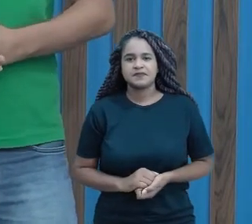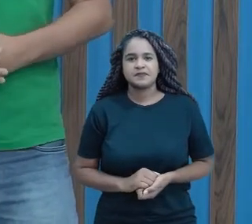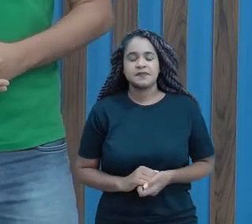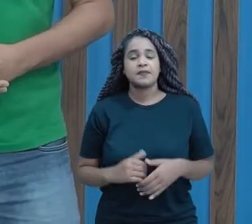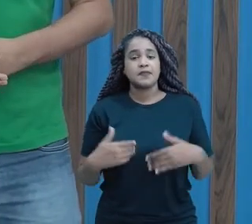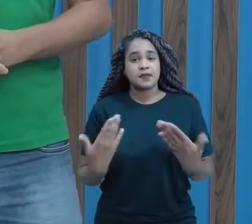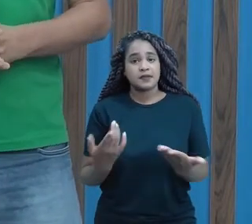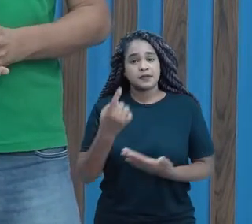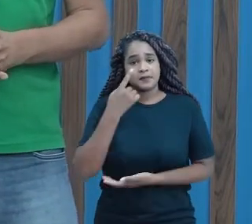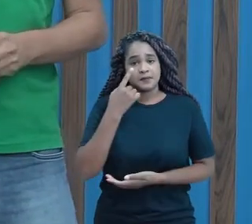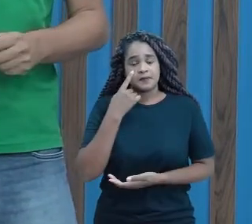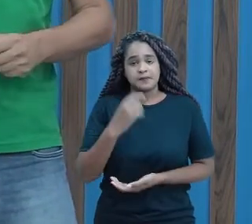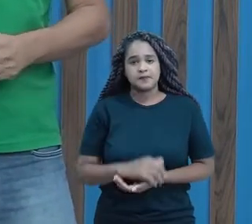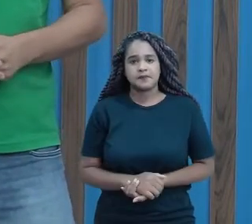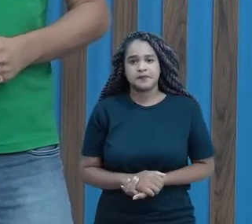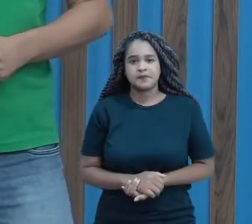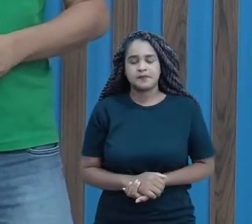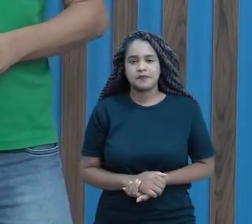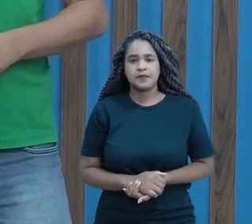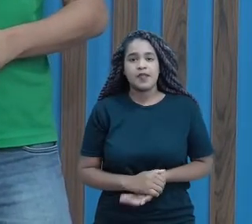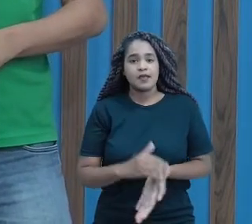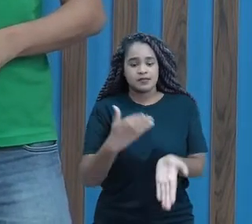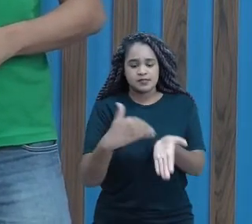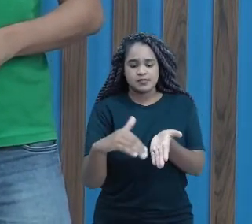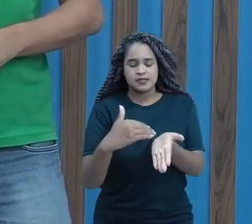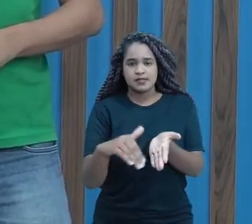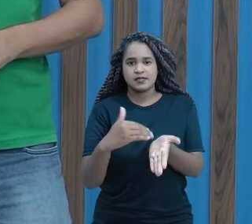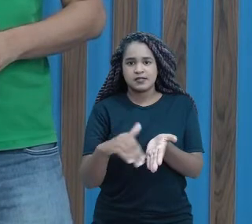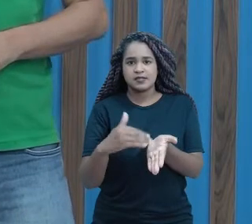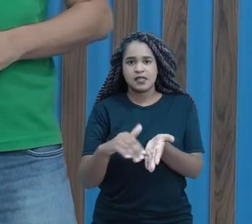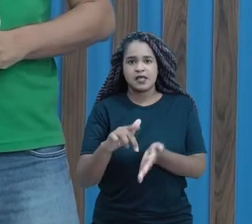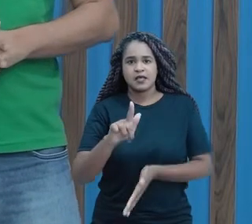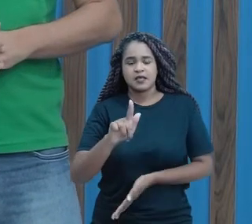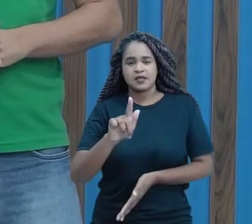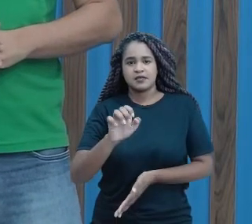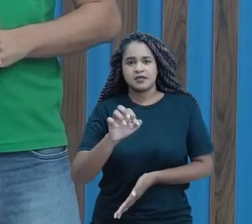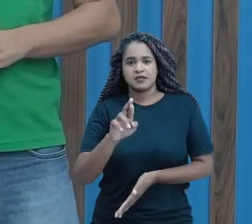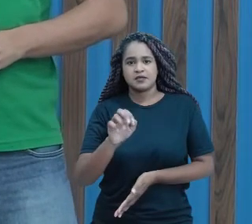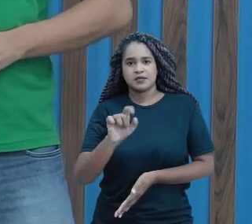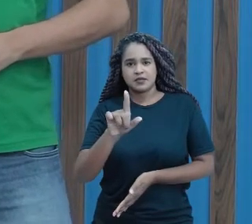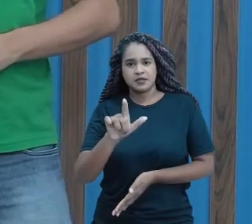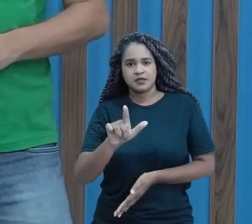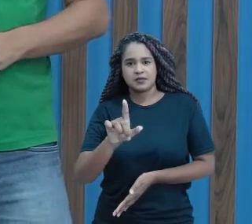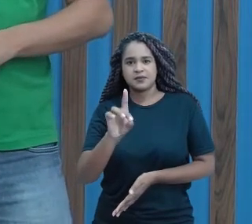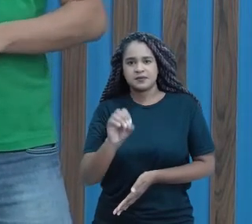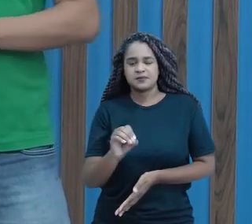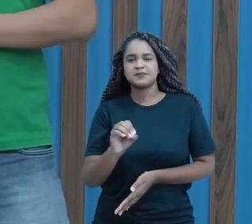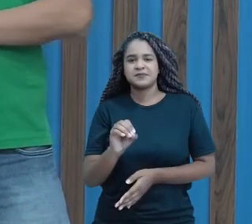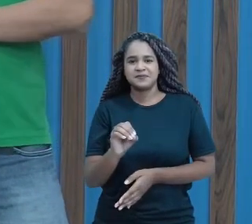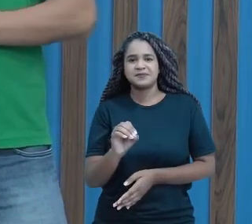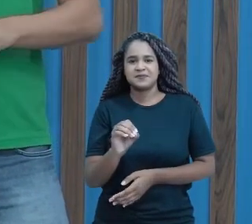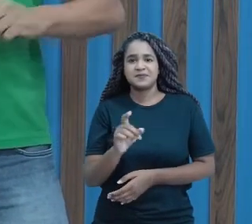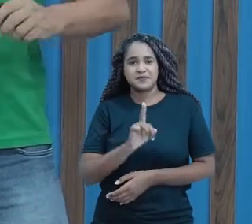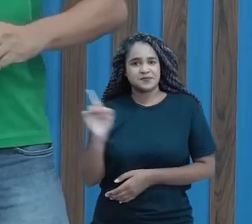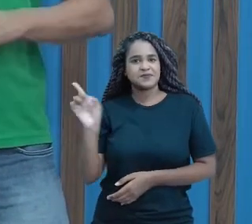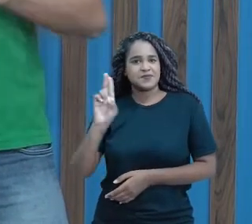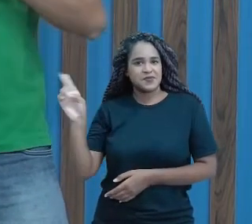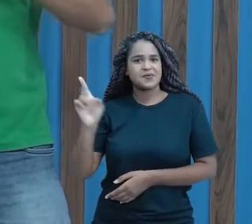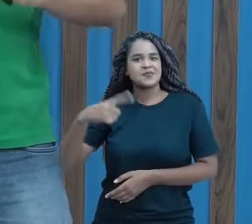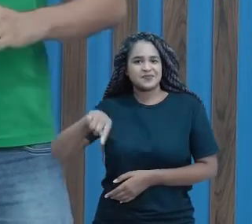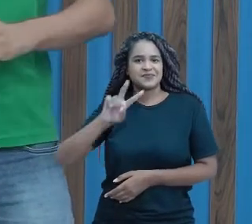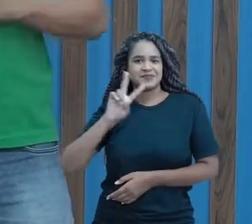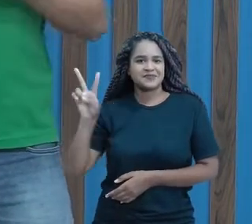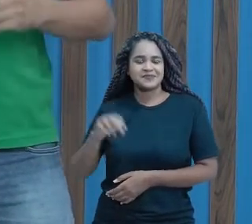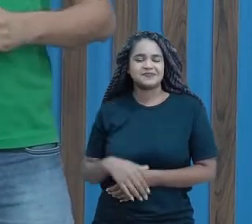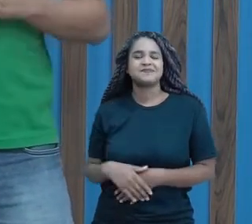o secretário, né, geral do Partido Comunista, eu não vou dizer o nome, vocês estão vendo aí, já, né? Vou poupar a Amanda dessa aqui agora. Então, ele